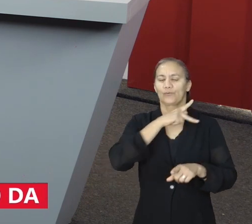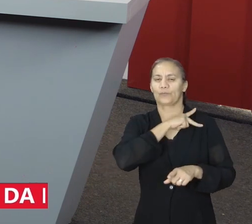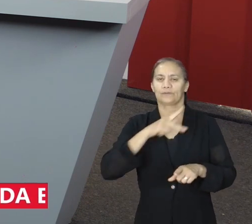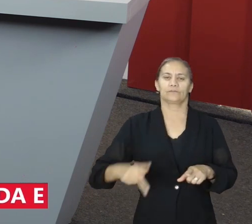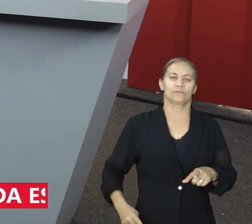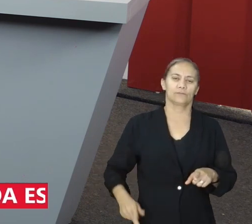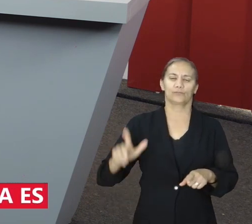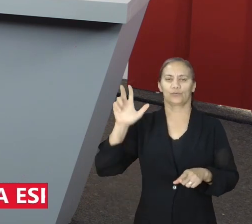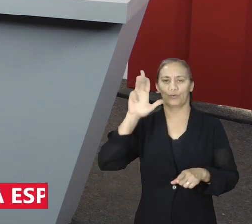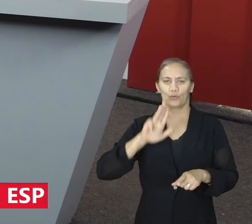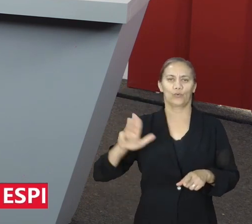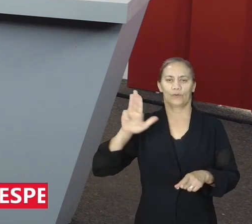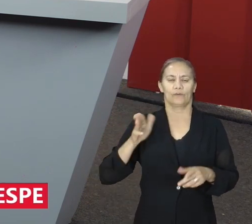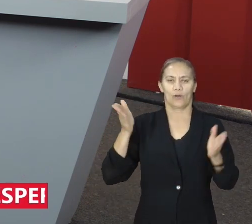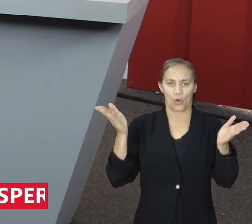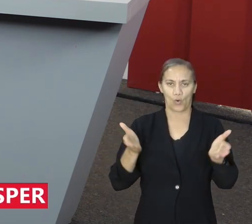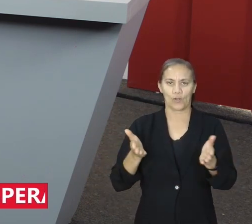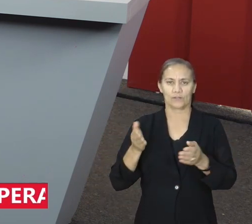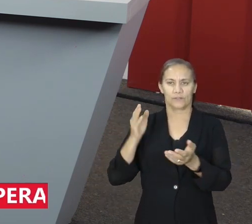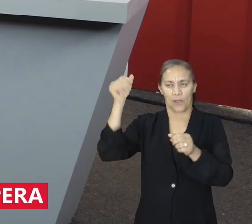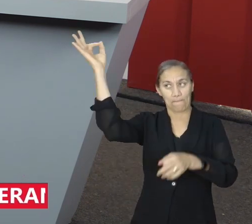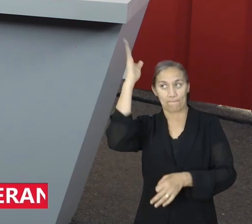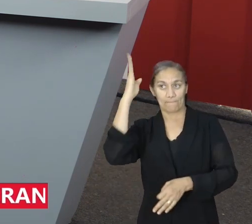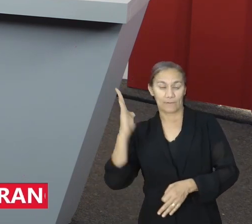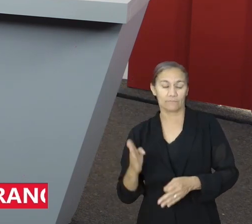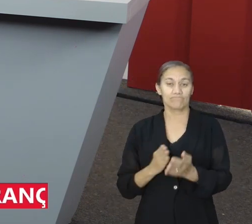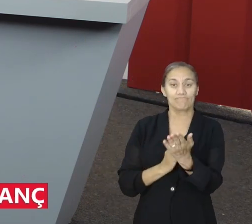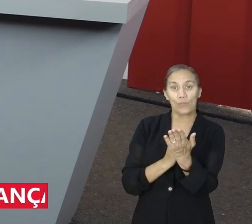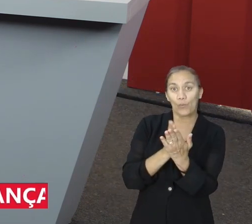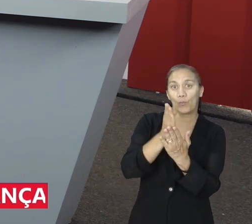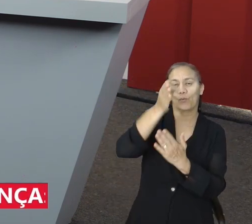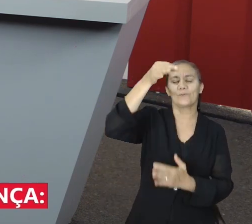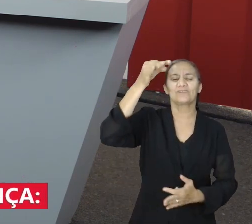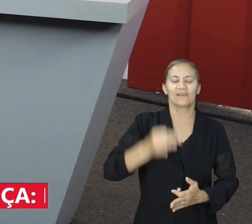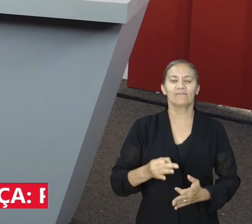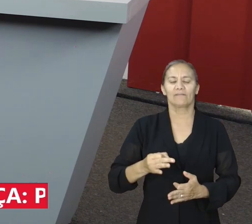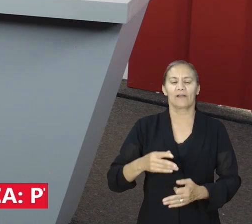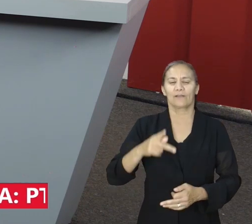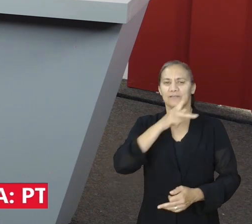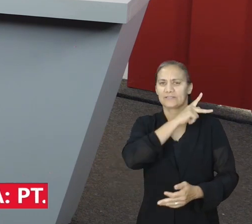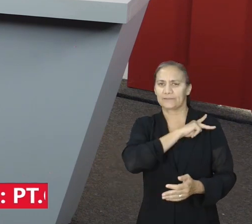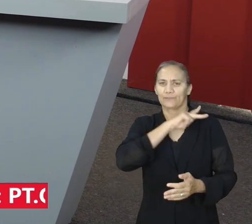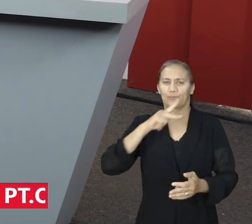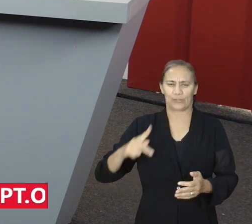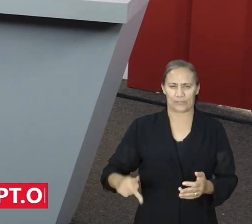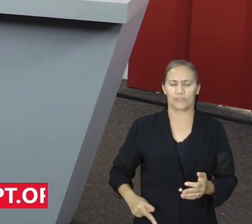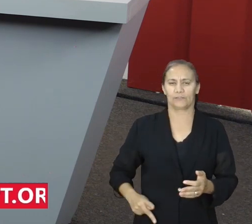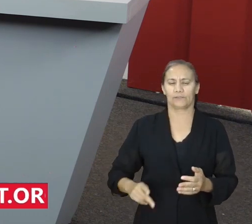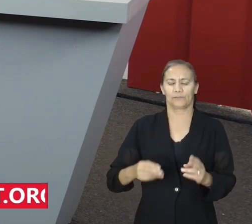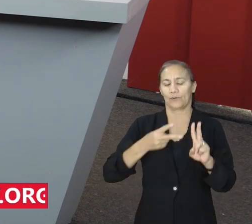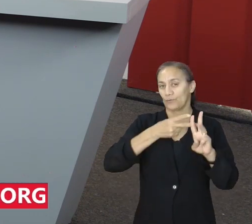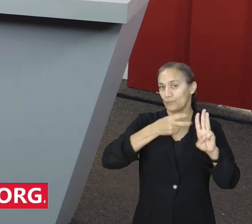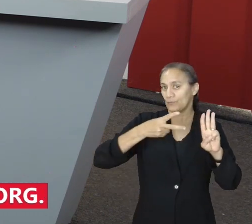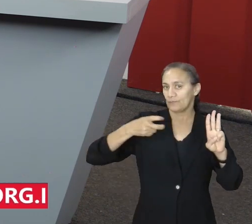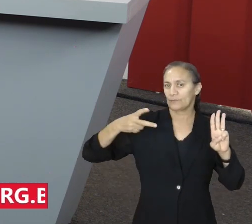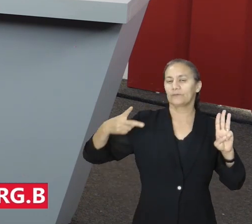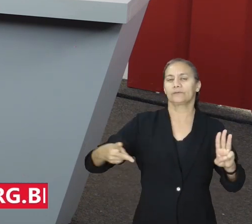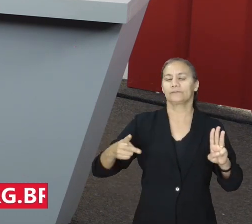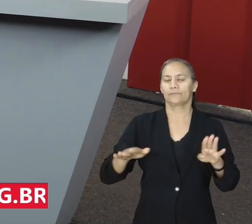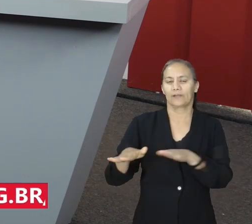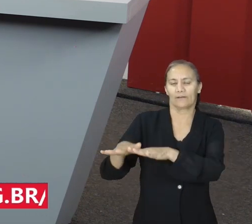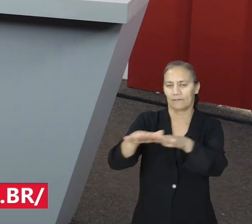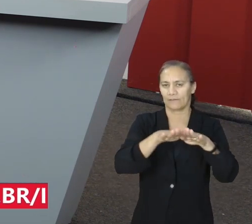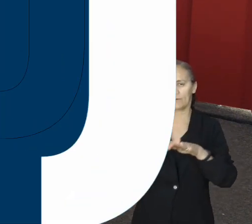Lula. Hoje, na série É o Brasil no Rumo Certo, vamos falar das políticas voltadas para os povos originários e para a